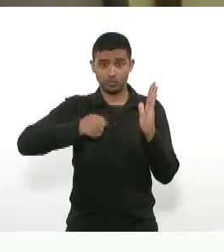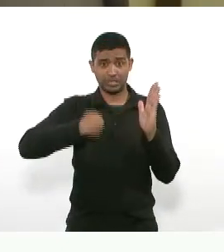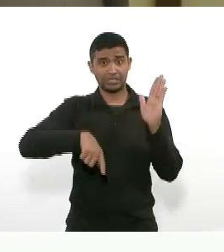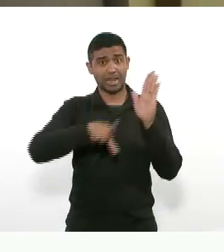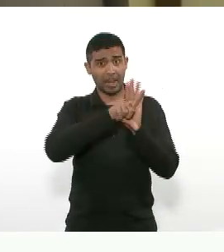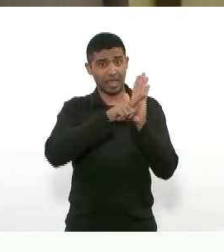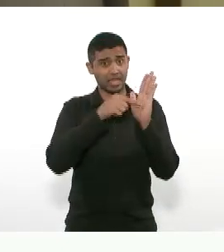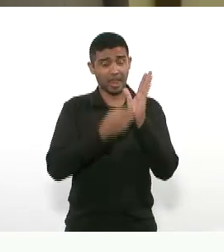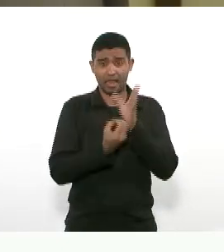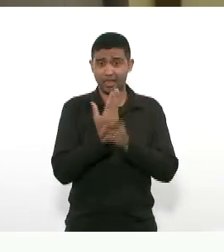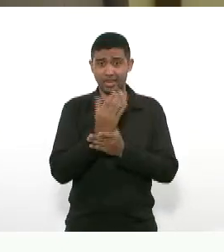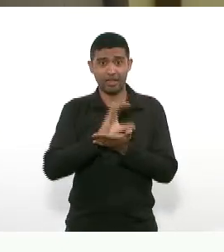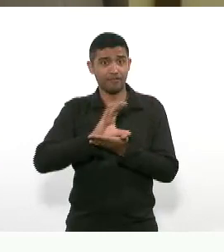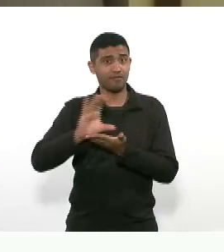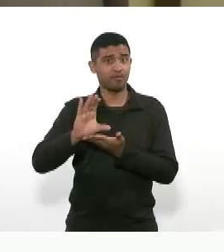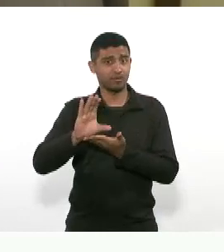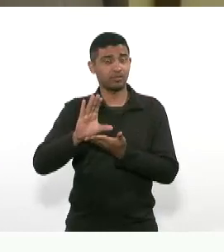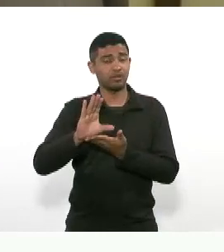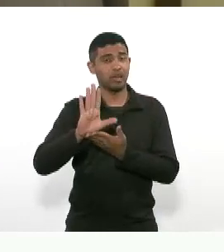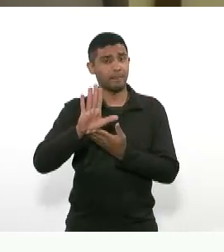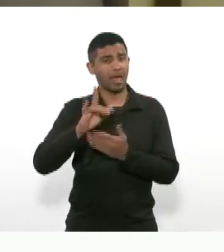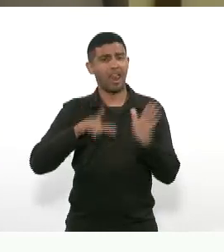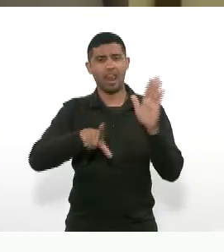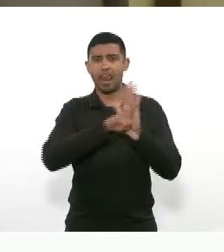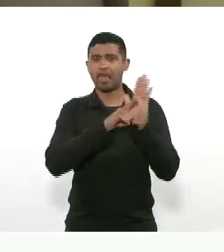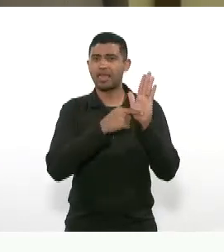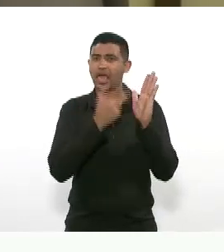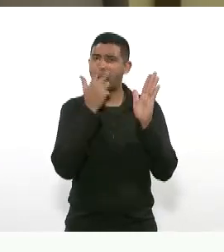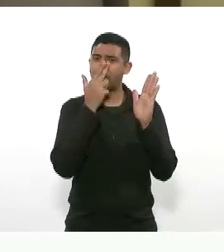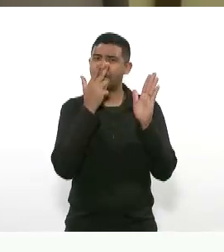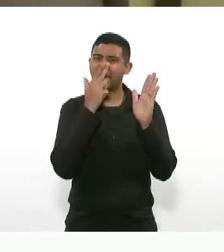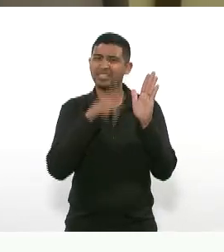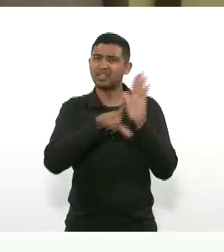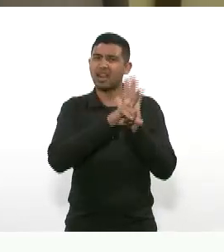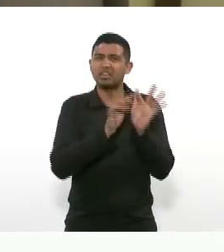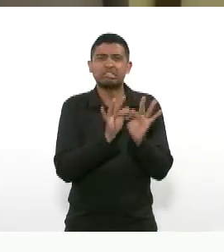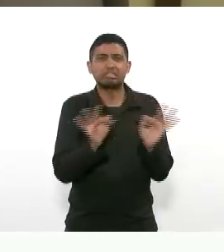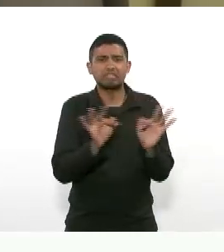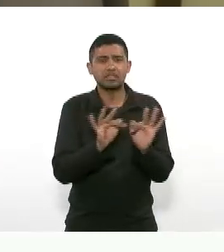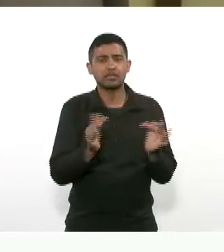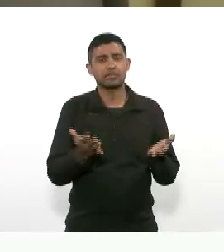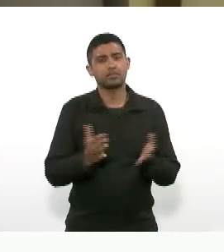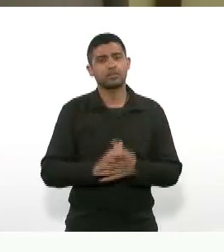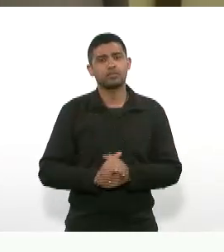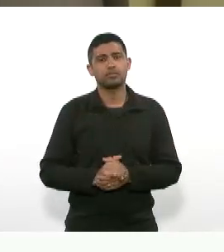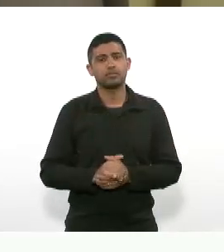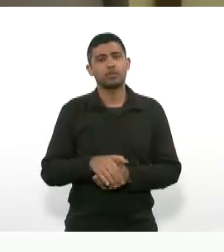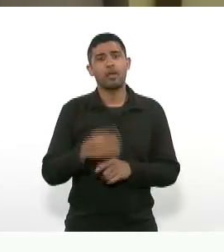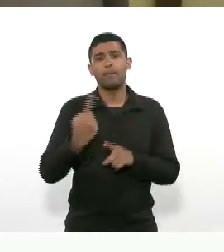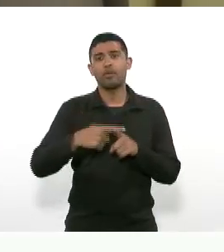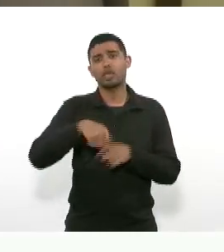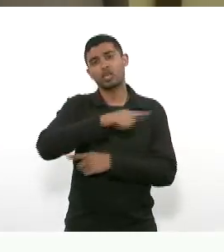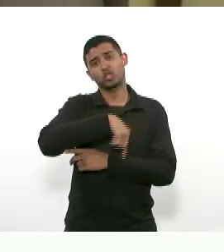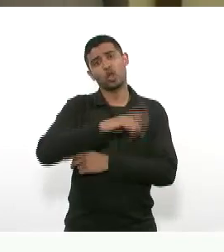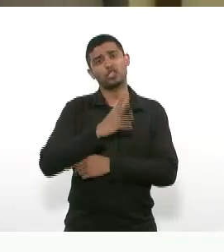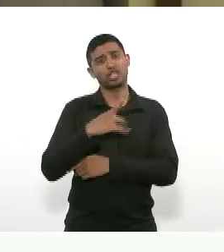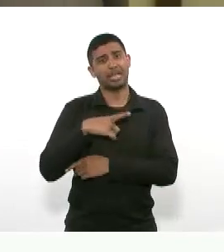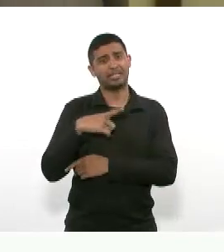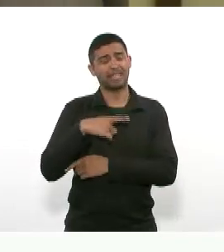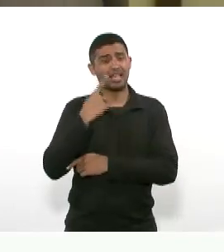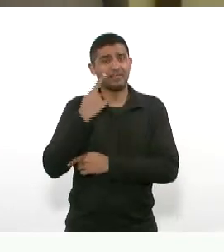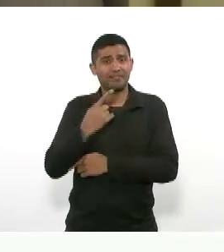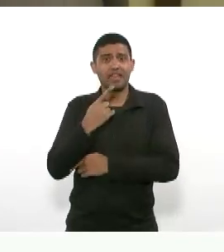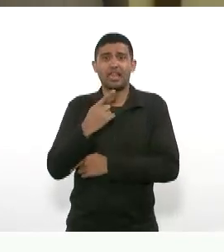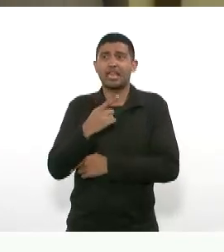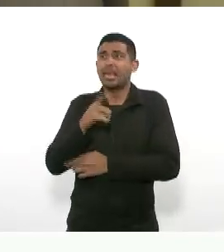criando fundo. Esta lei me parece uma lei muito simples, porque nós já temos um espelho nacional, então é